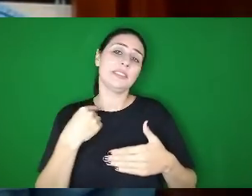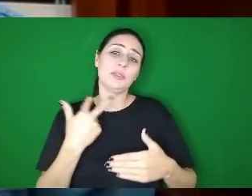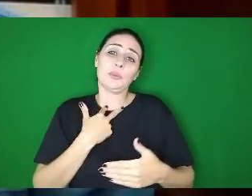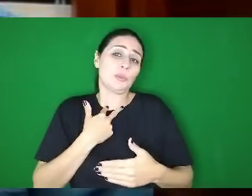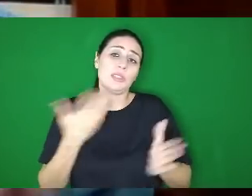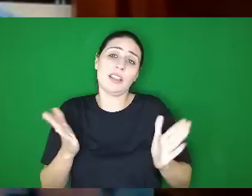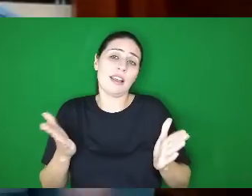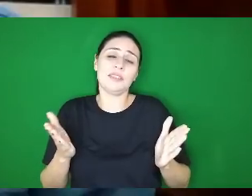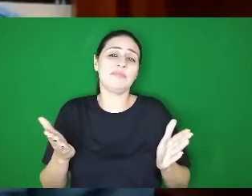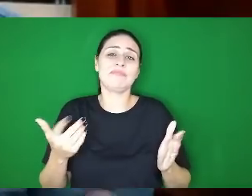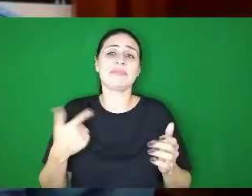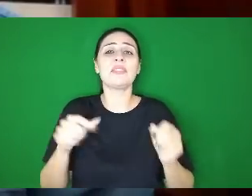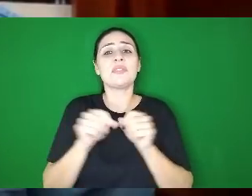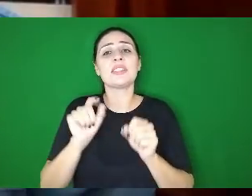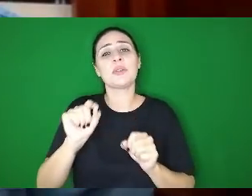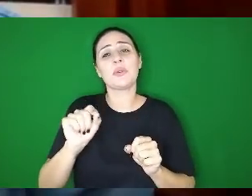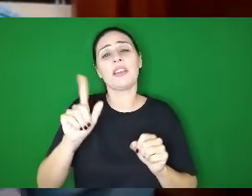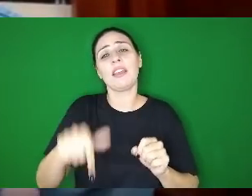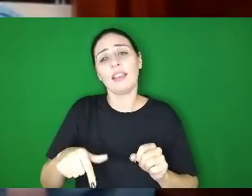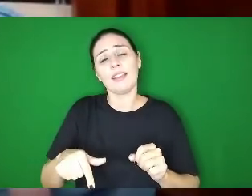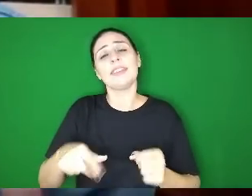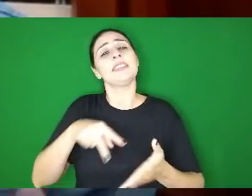a não ser ter a serenidade de